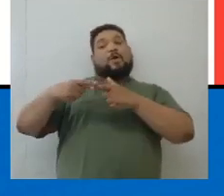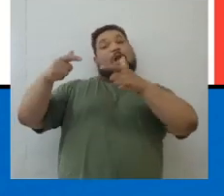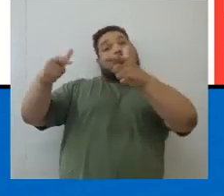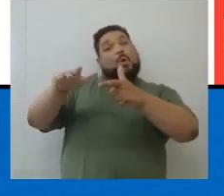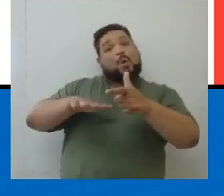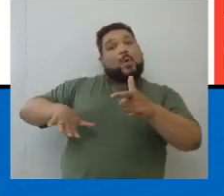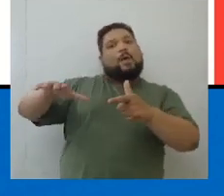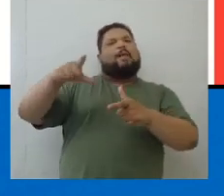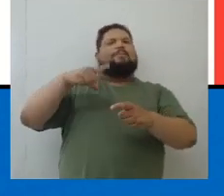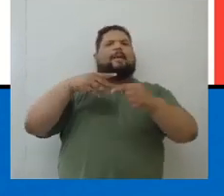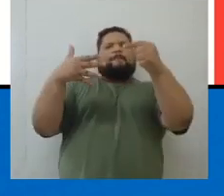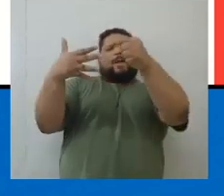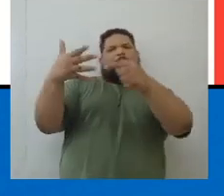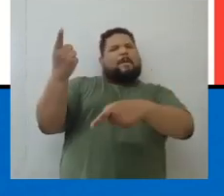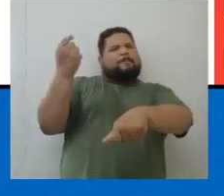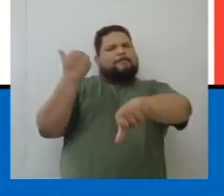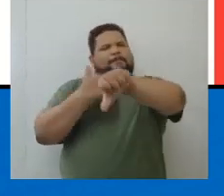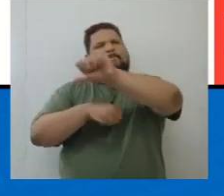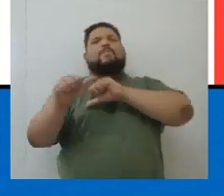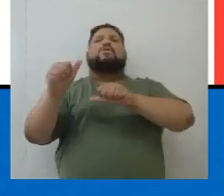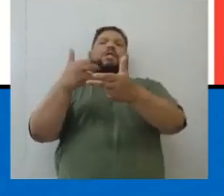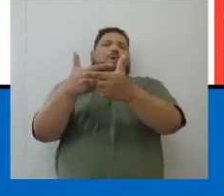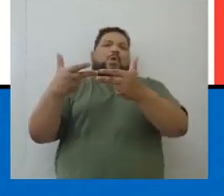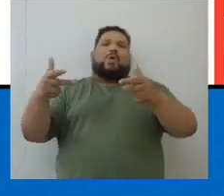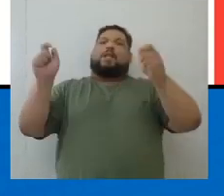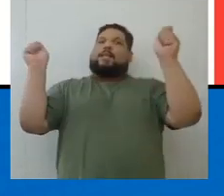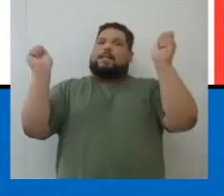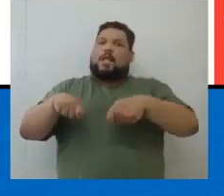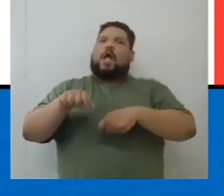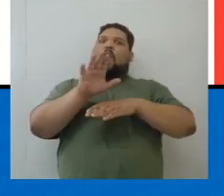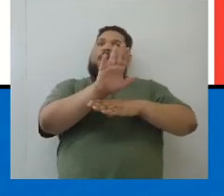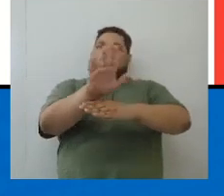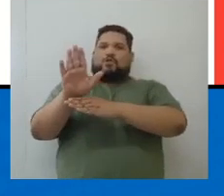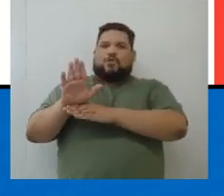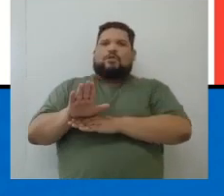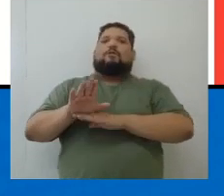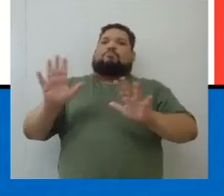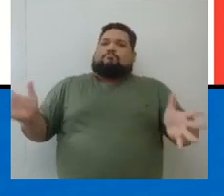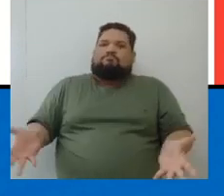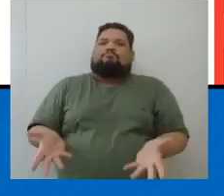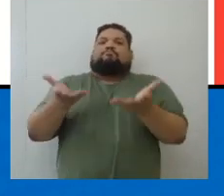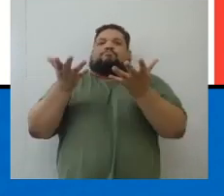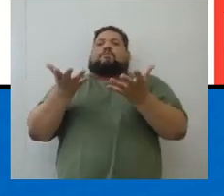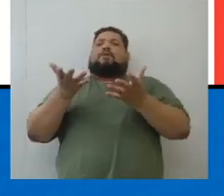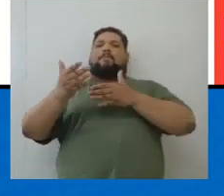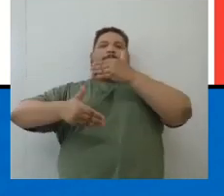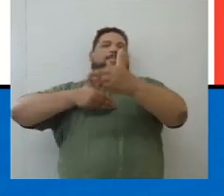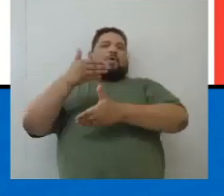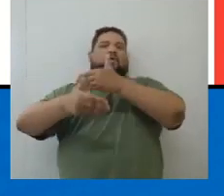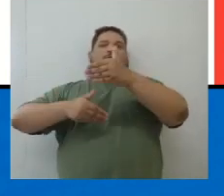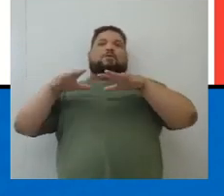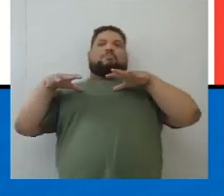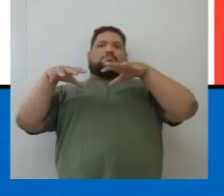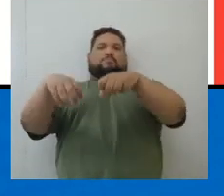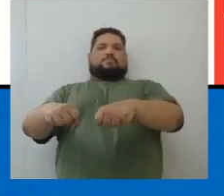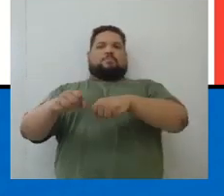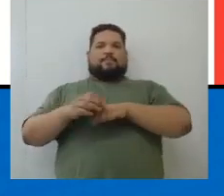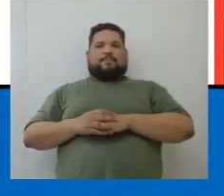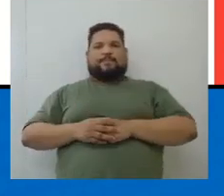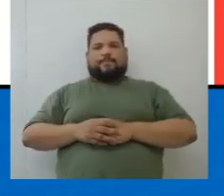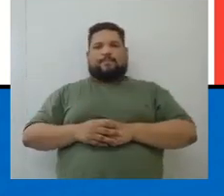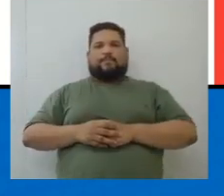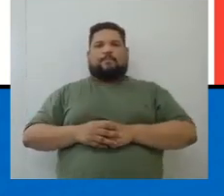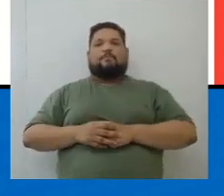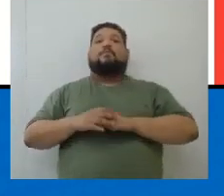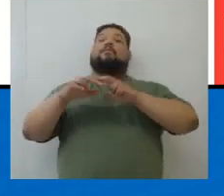dotado de uma série de transformações que vão promover e vão impulsionar o seu processo de ocupação. a